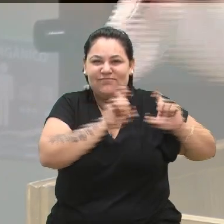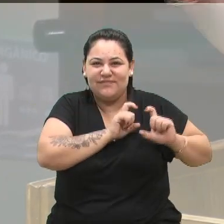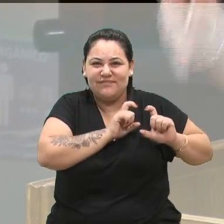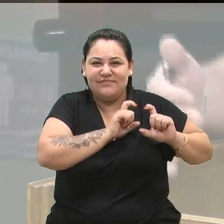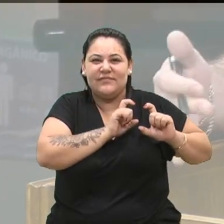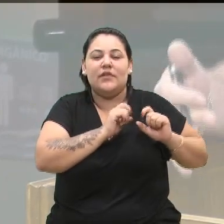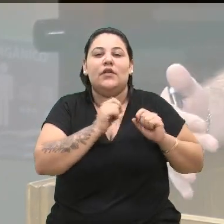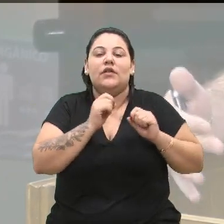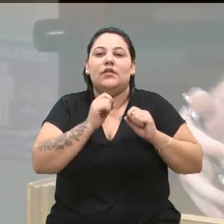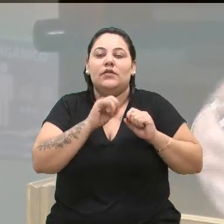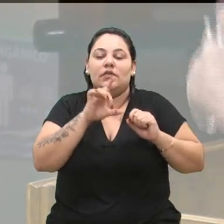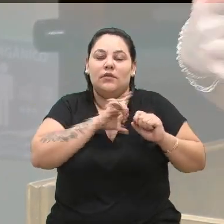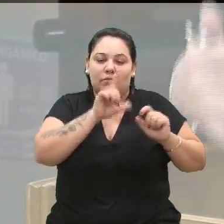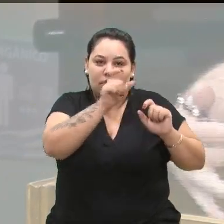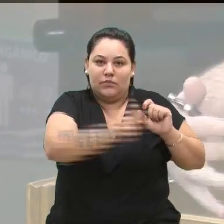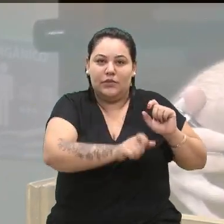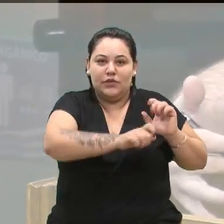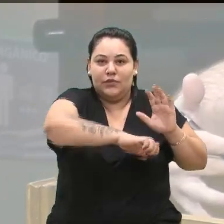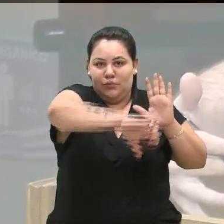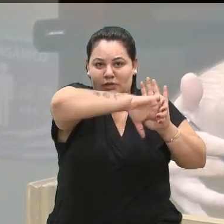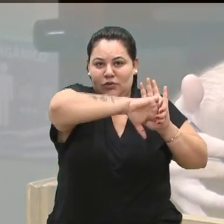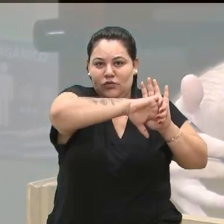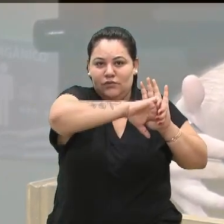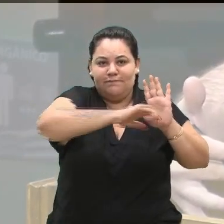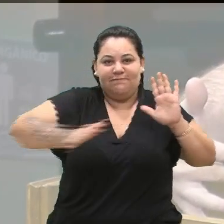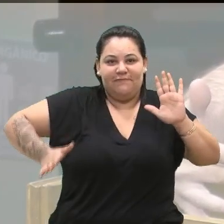um criminoso, um vagabundo,